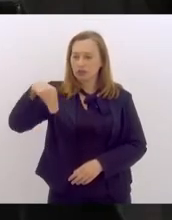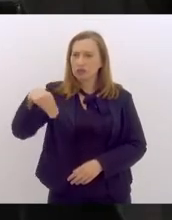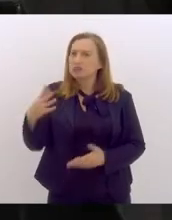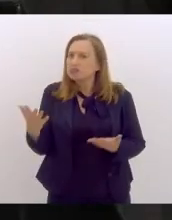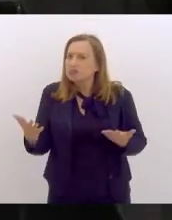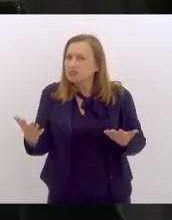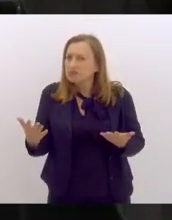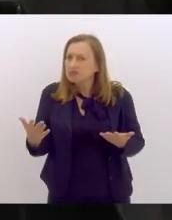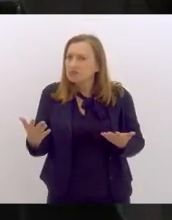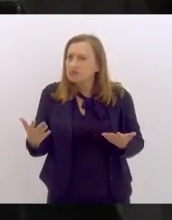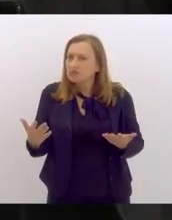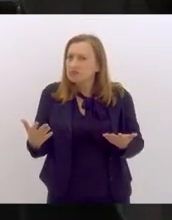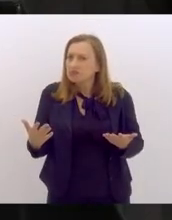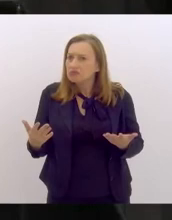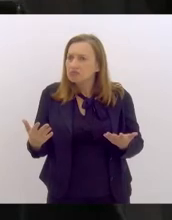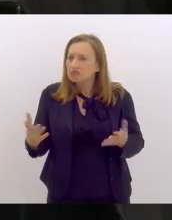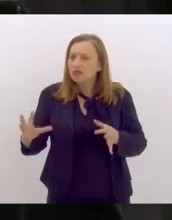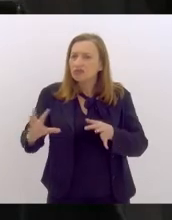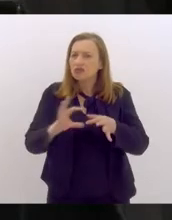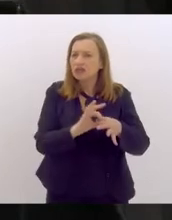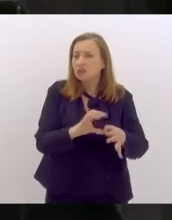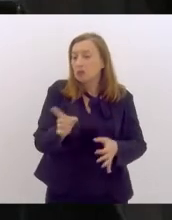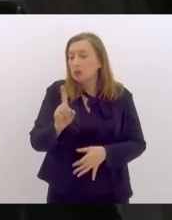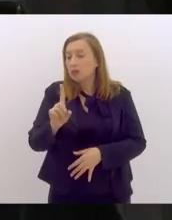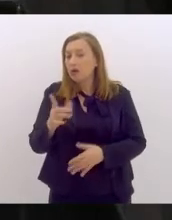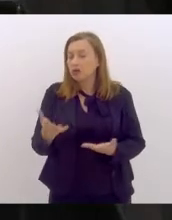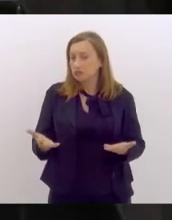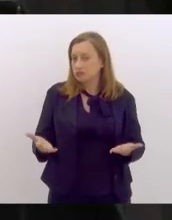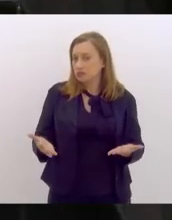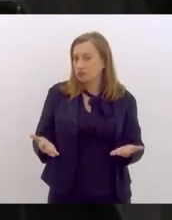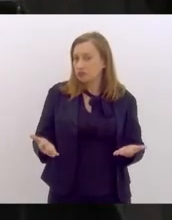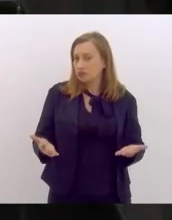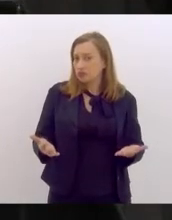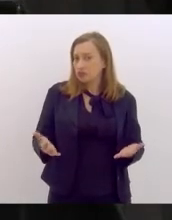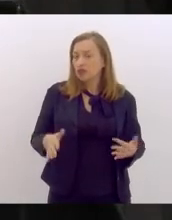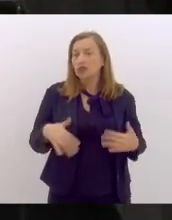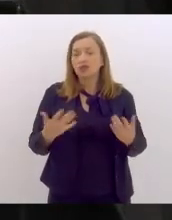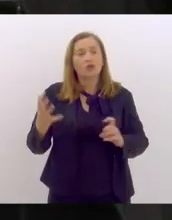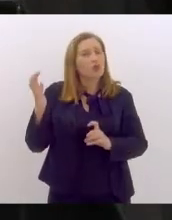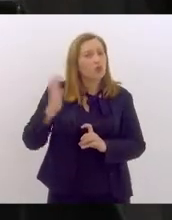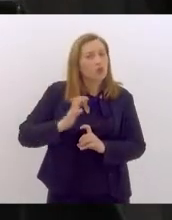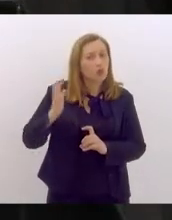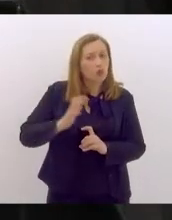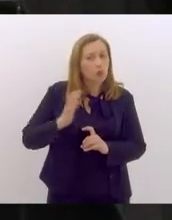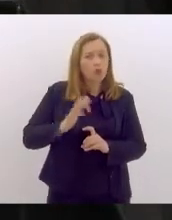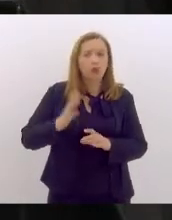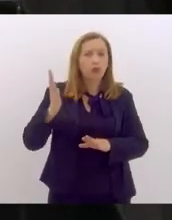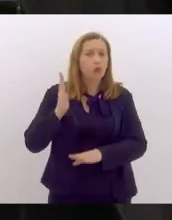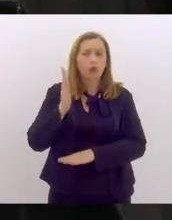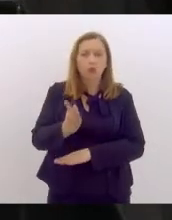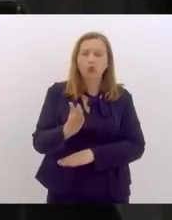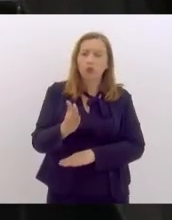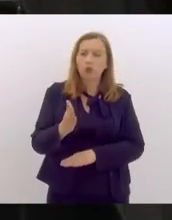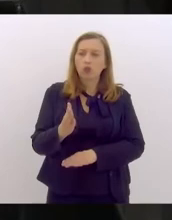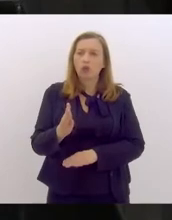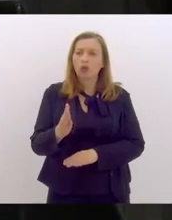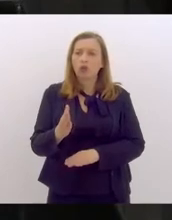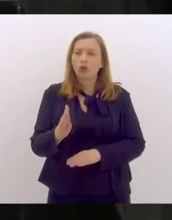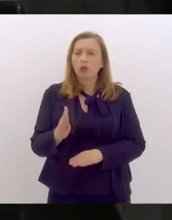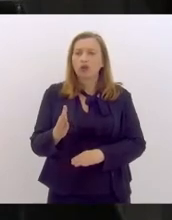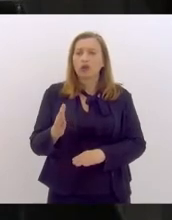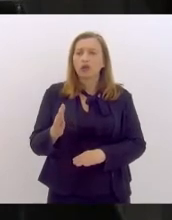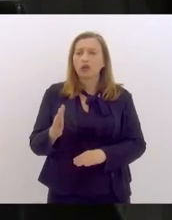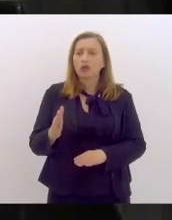o GPM o espectador vinculada ao dólar portanto é influenciado diretamente pelas oscilações do câmbio